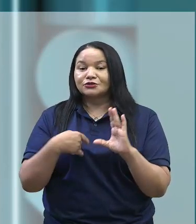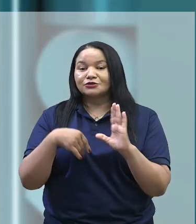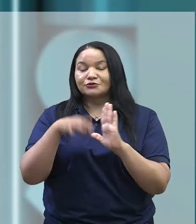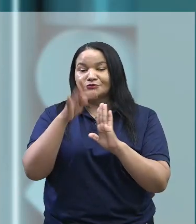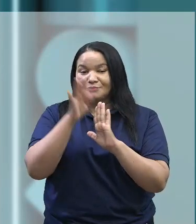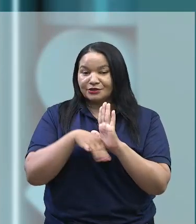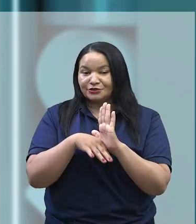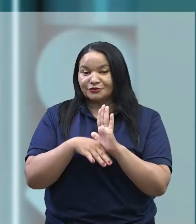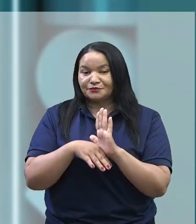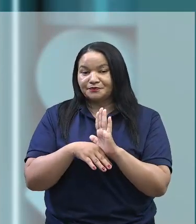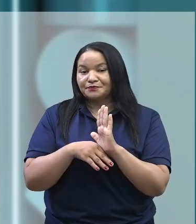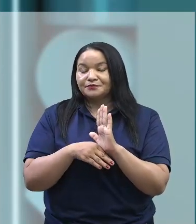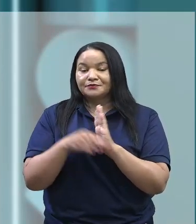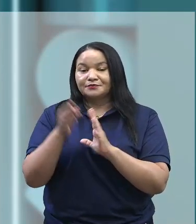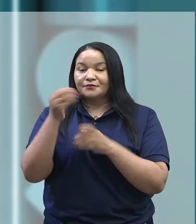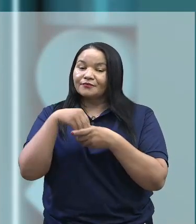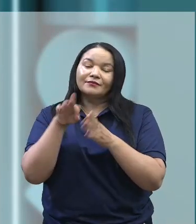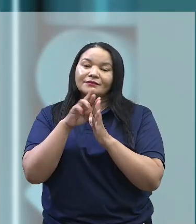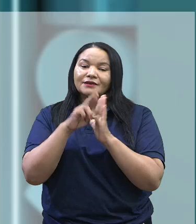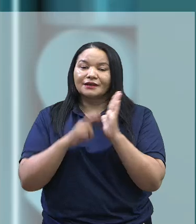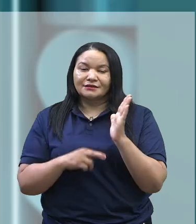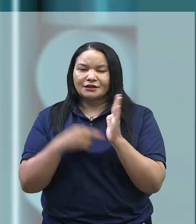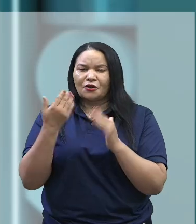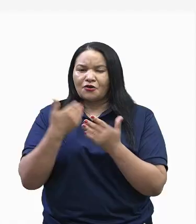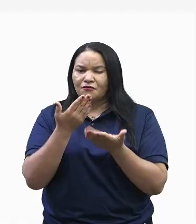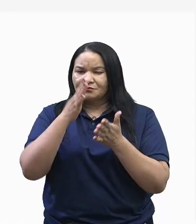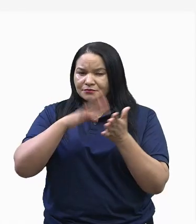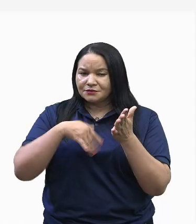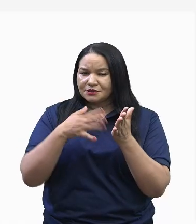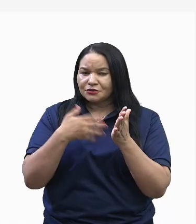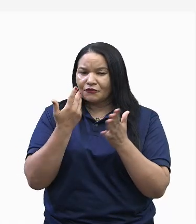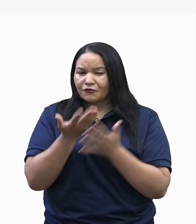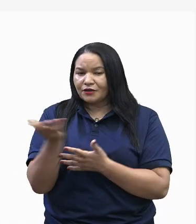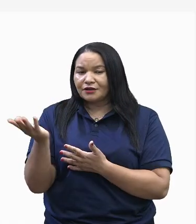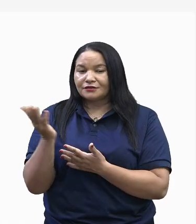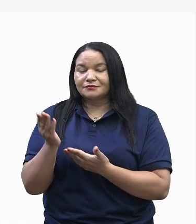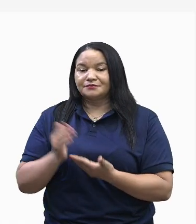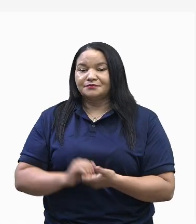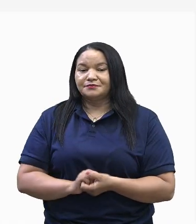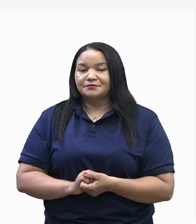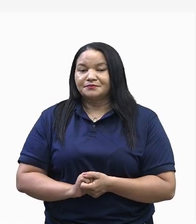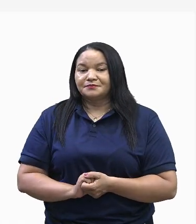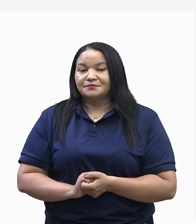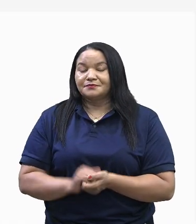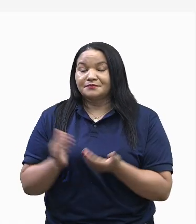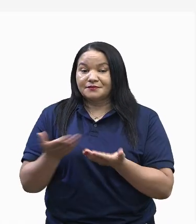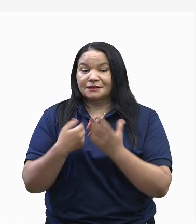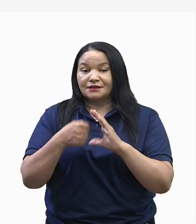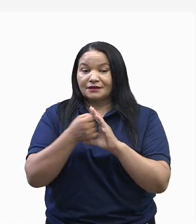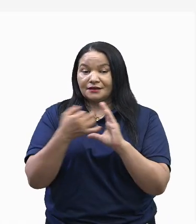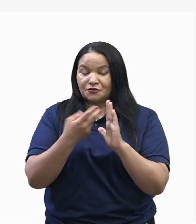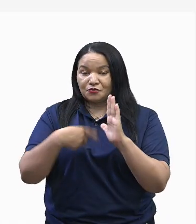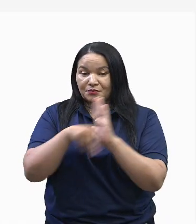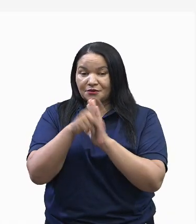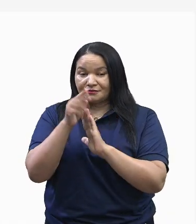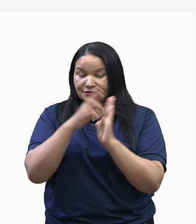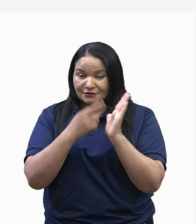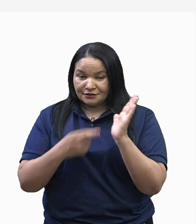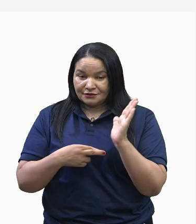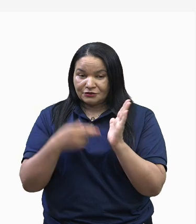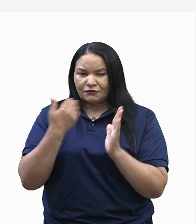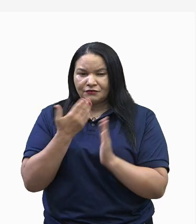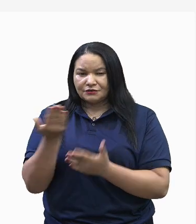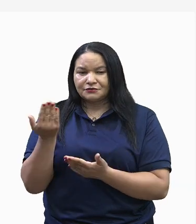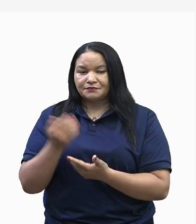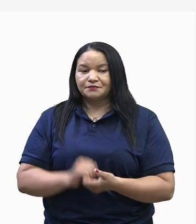texto em redação. Acompanhe essa tabelinha aí que nós vamos explicar, né? Característica da redação. A